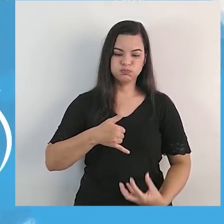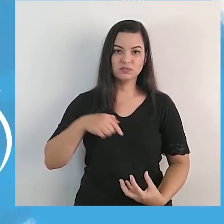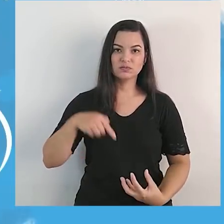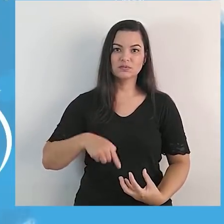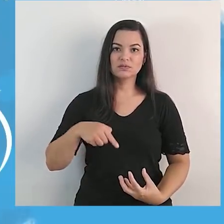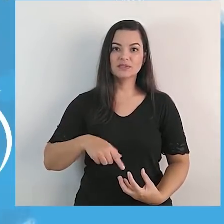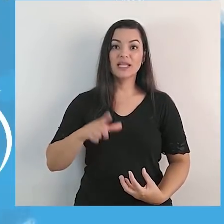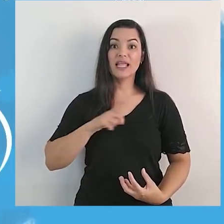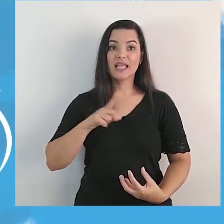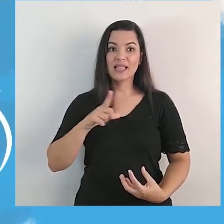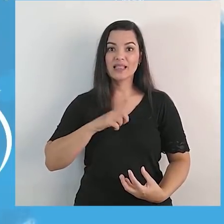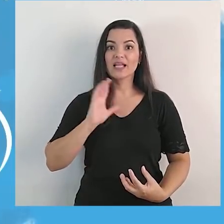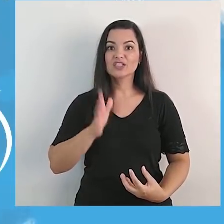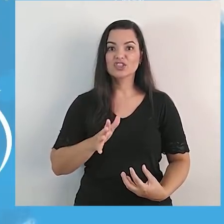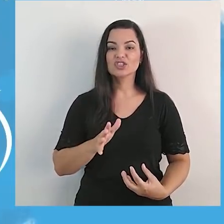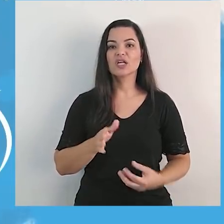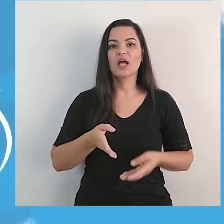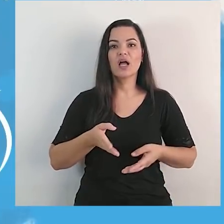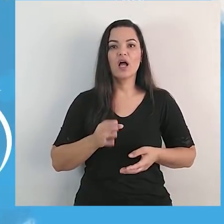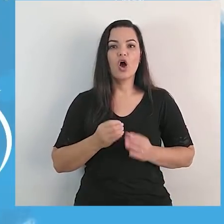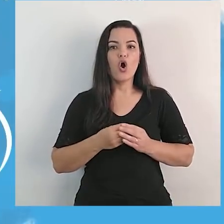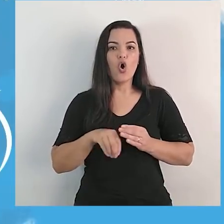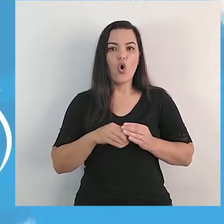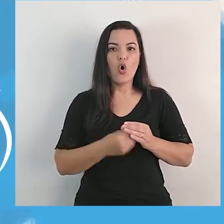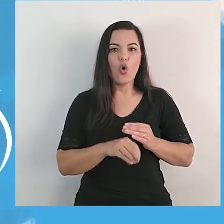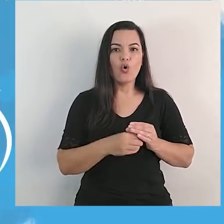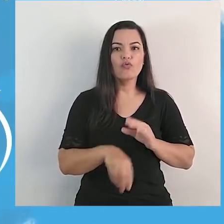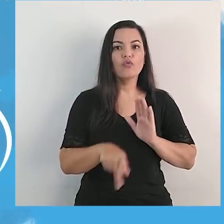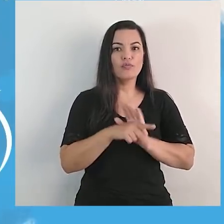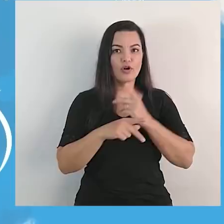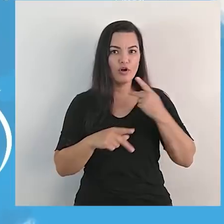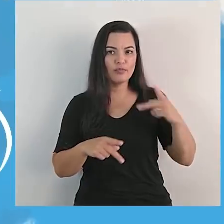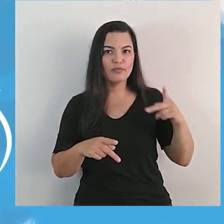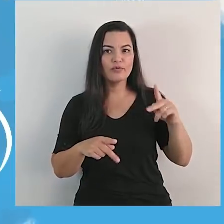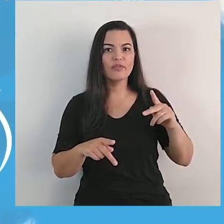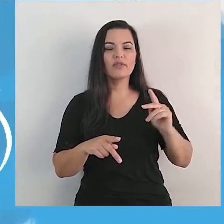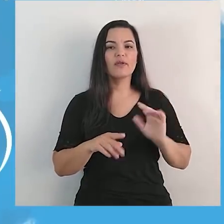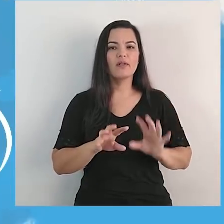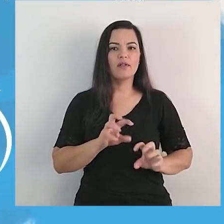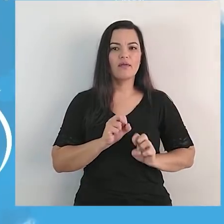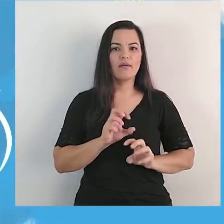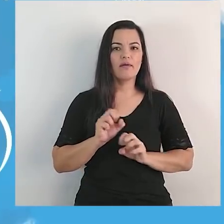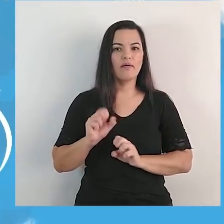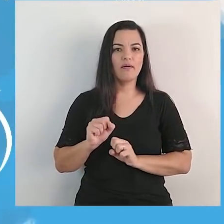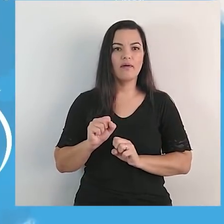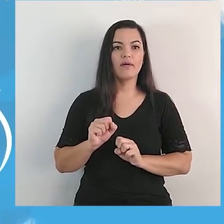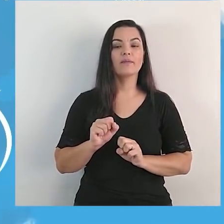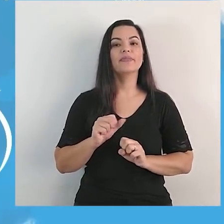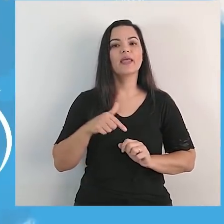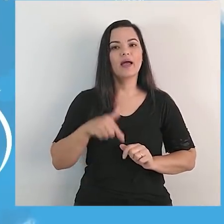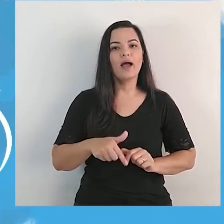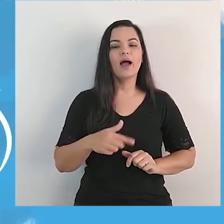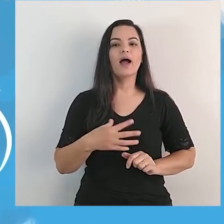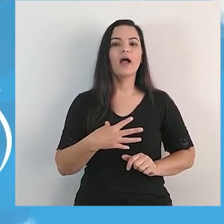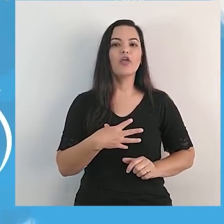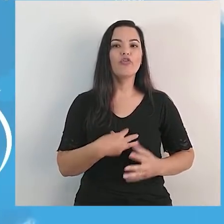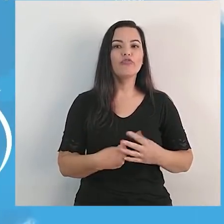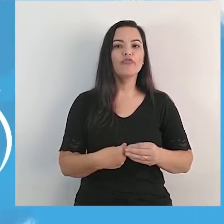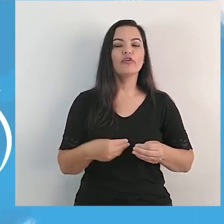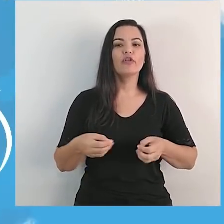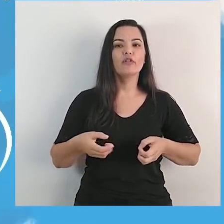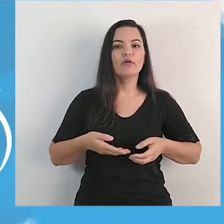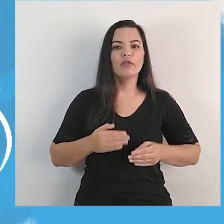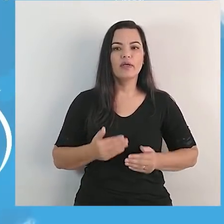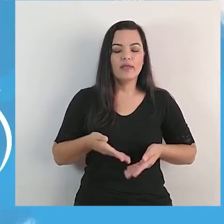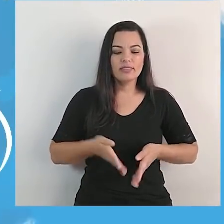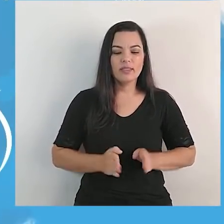de Esquistossoma mansoni, já nessa água vão se desenvolver formando larvas